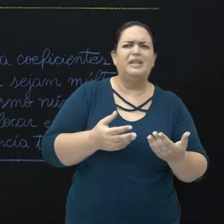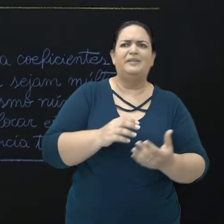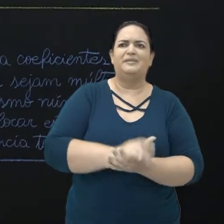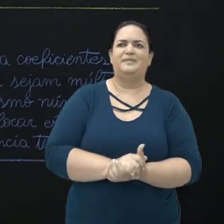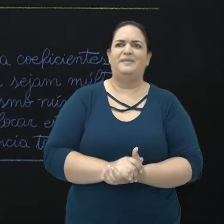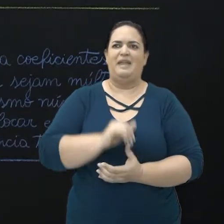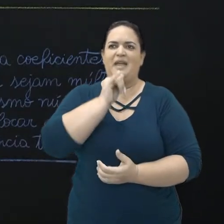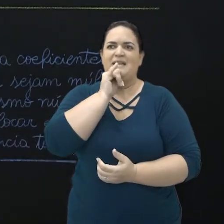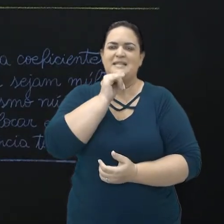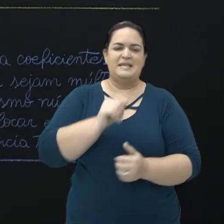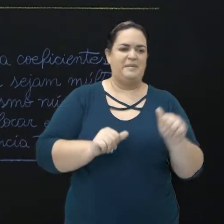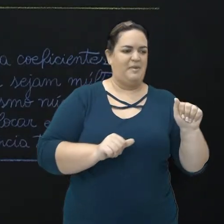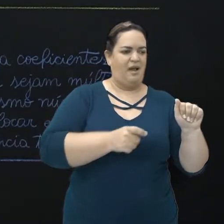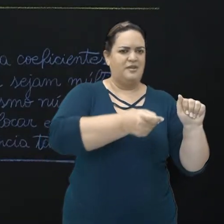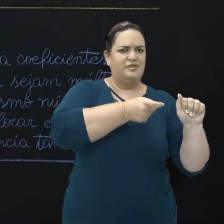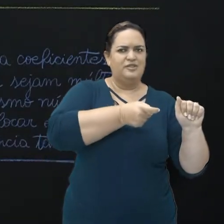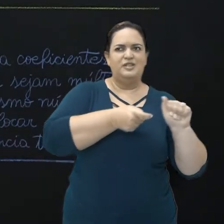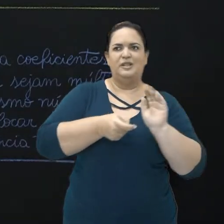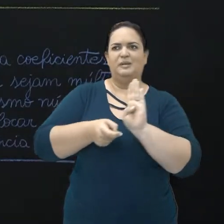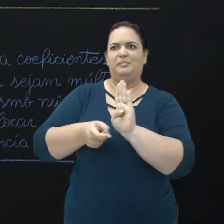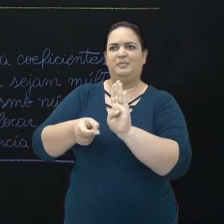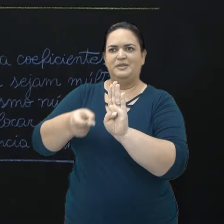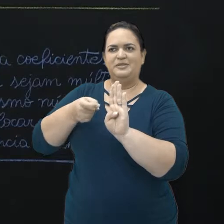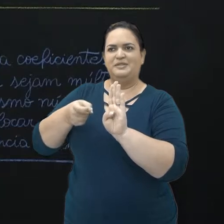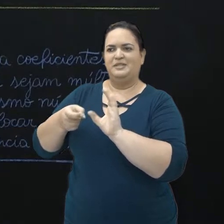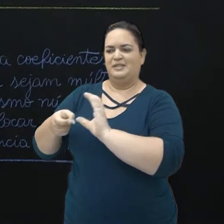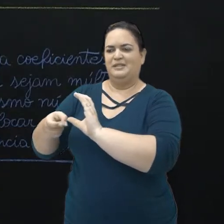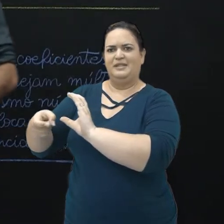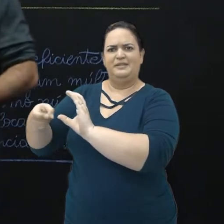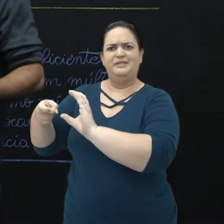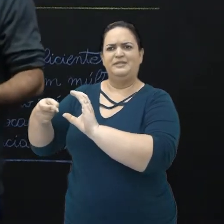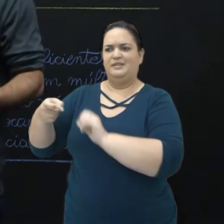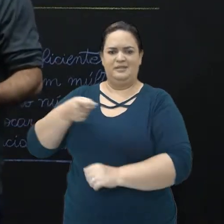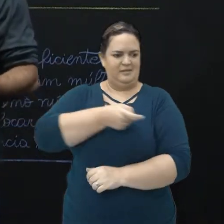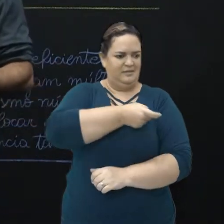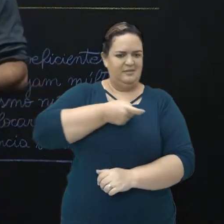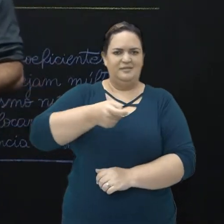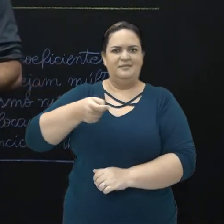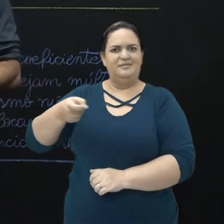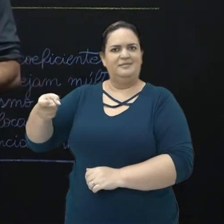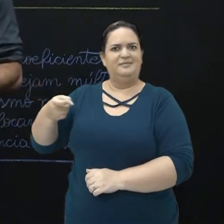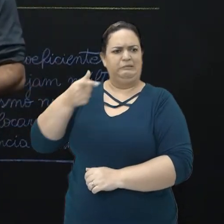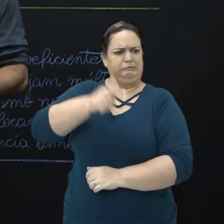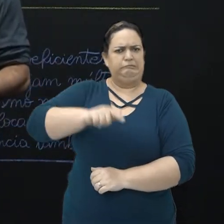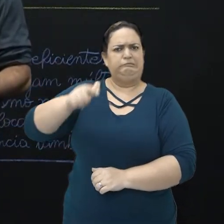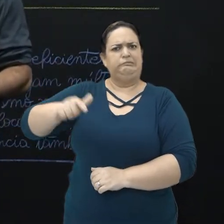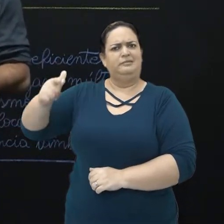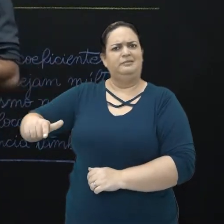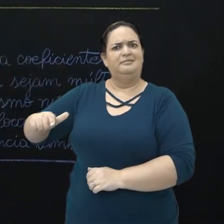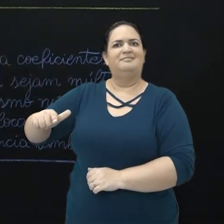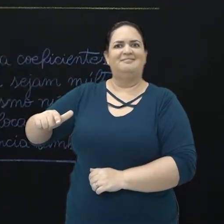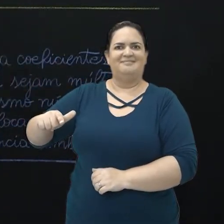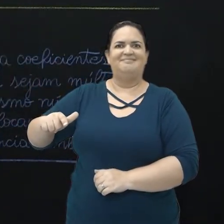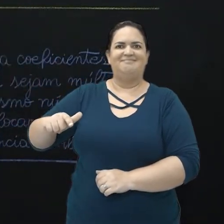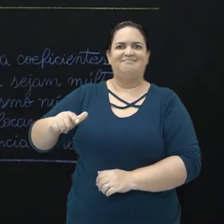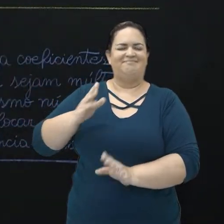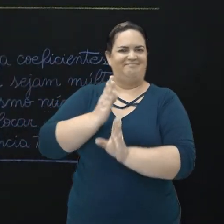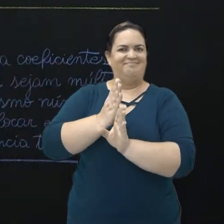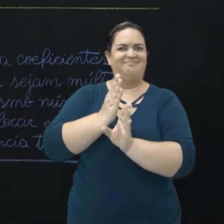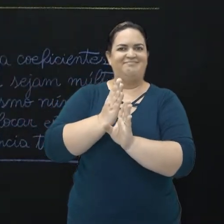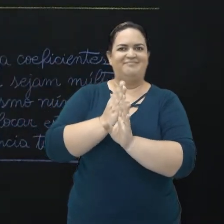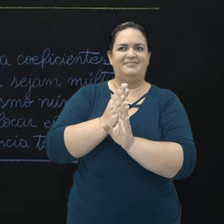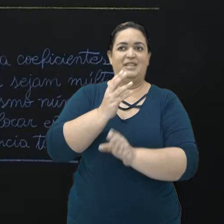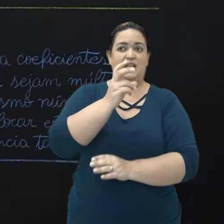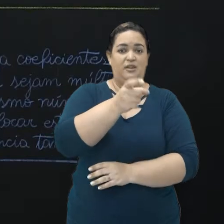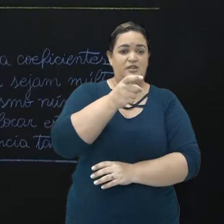o x é o elemento que se repete nesses três monômios que compõem essa expressão algébrica. Sendo então